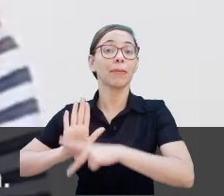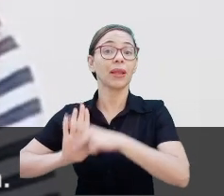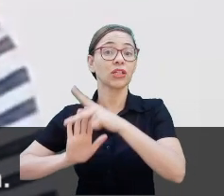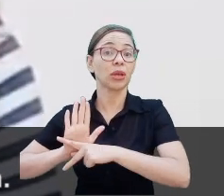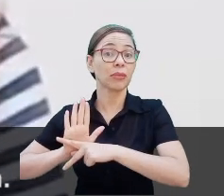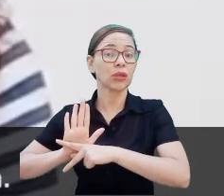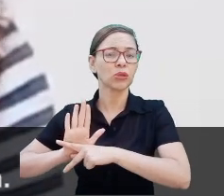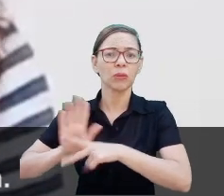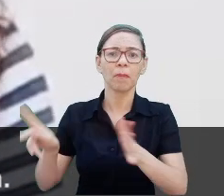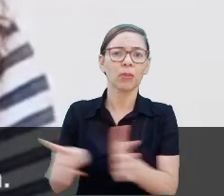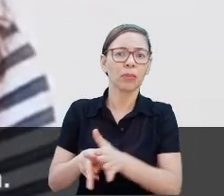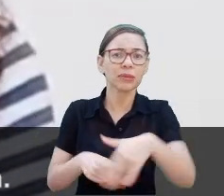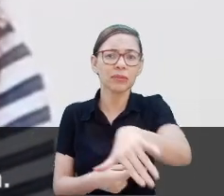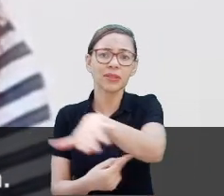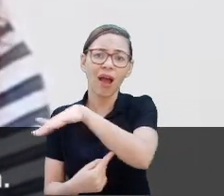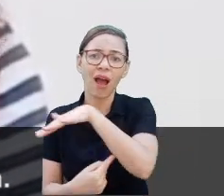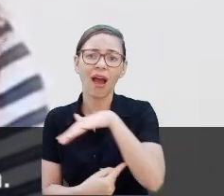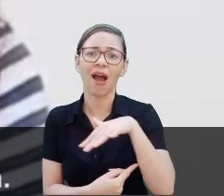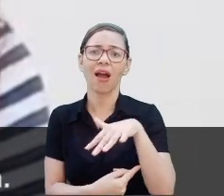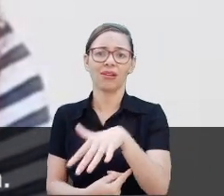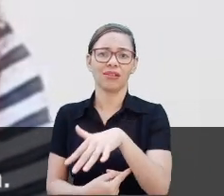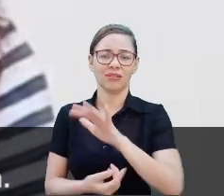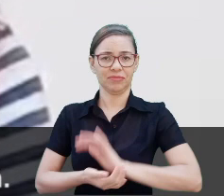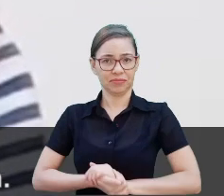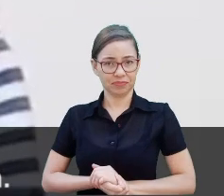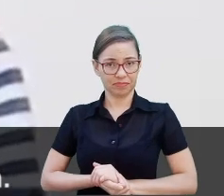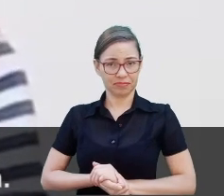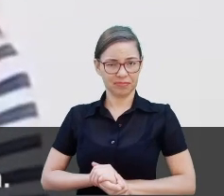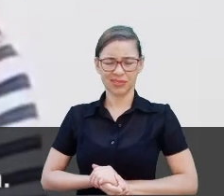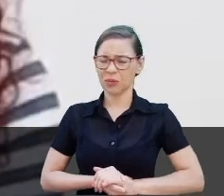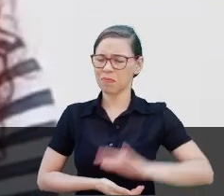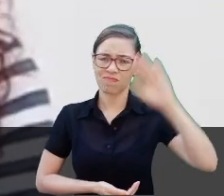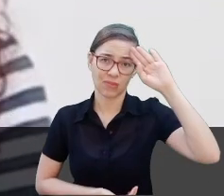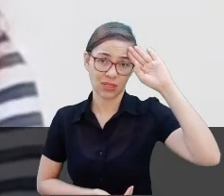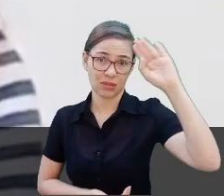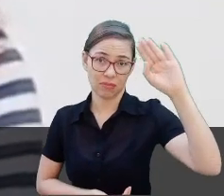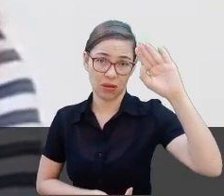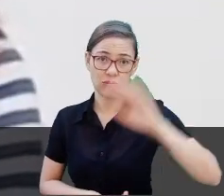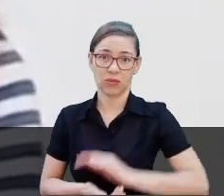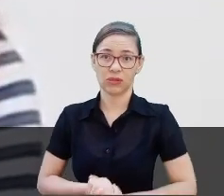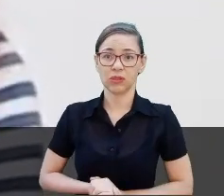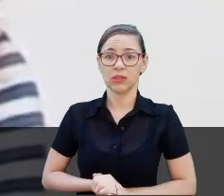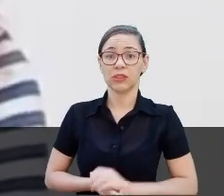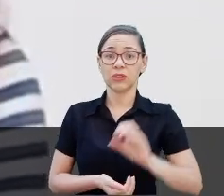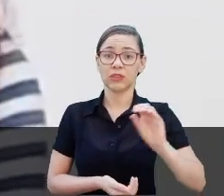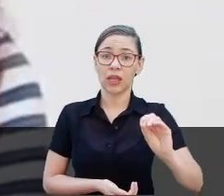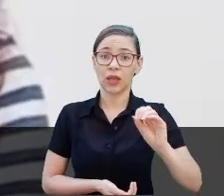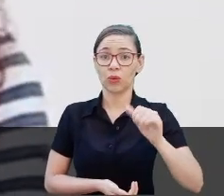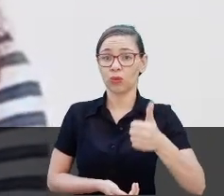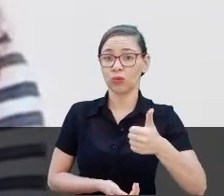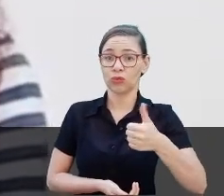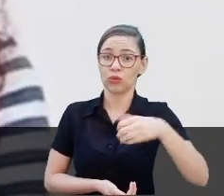gente precisa construir formas e planejamentos de cuidado de forma horizontalizada. Então, esse é um segundo ponto também que